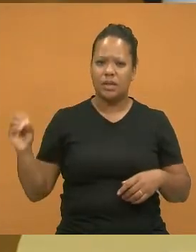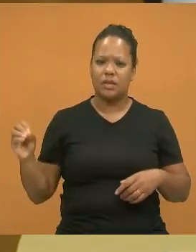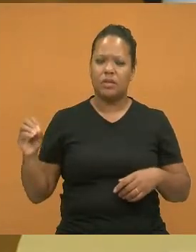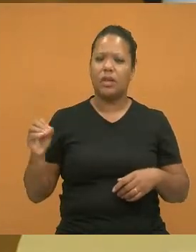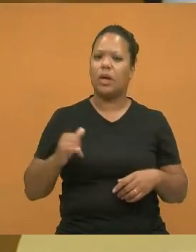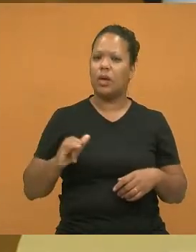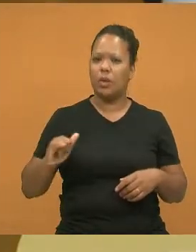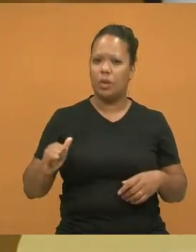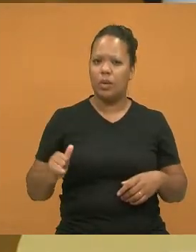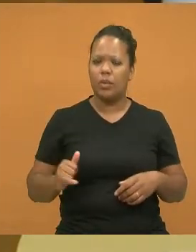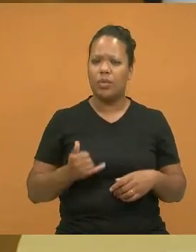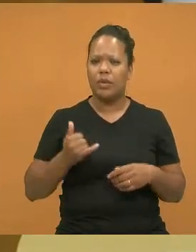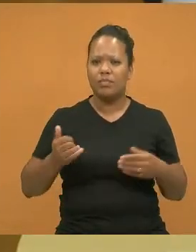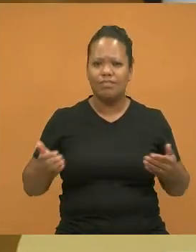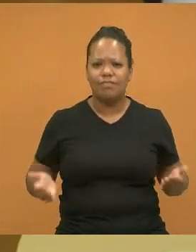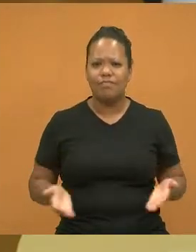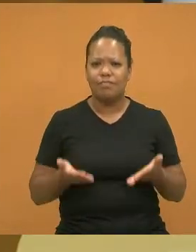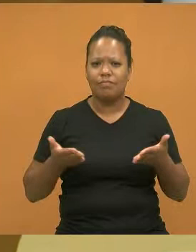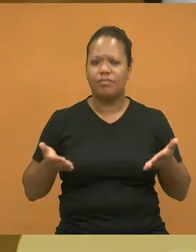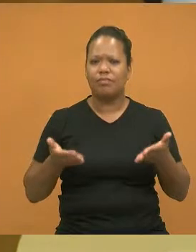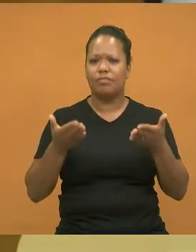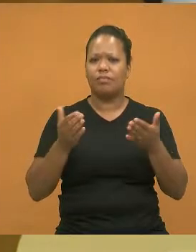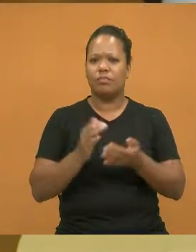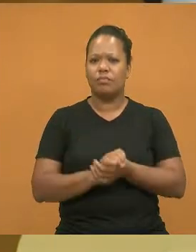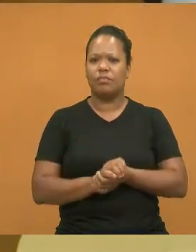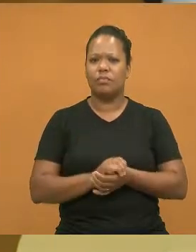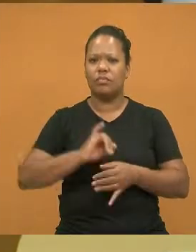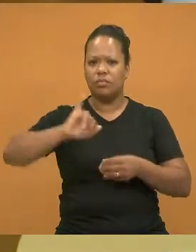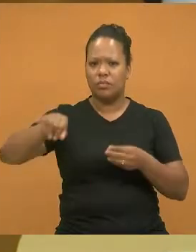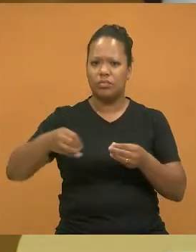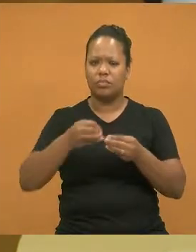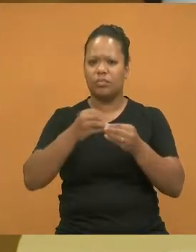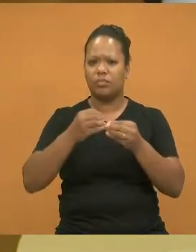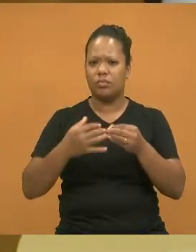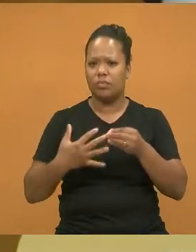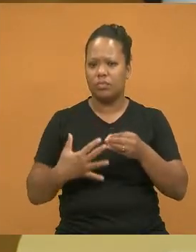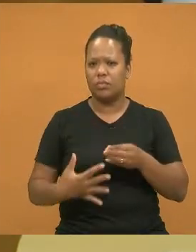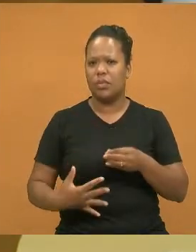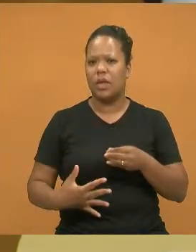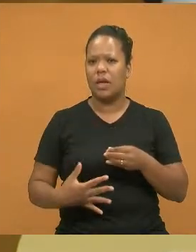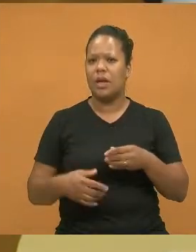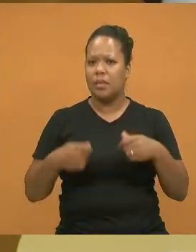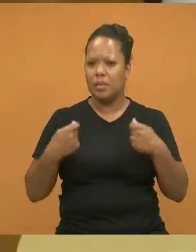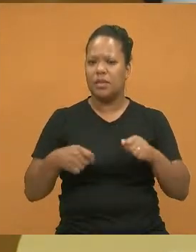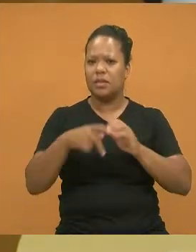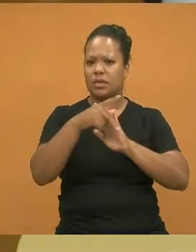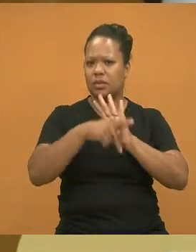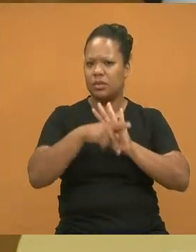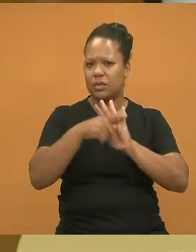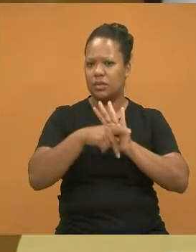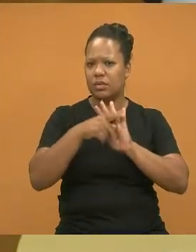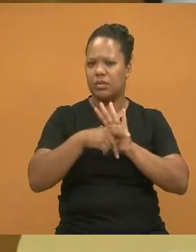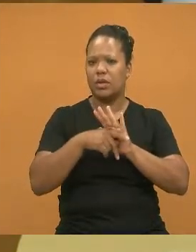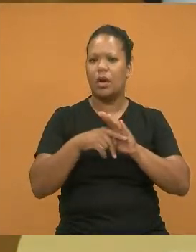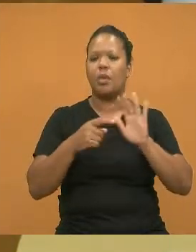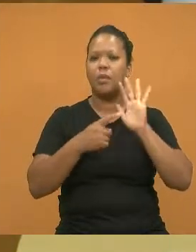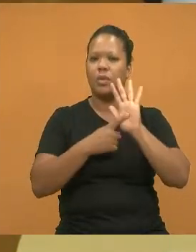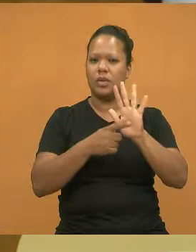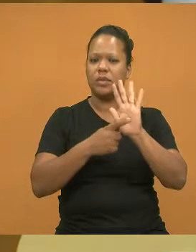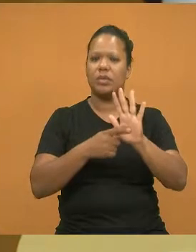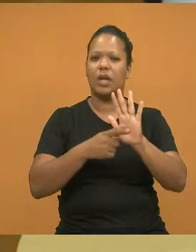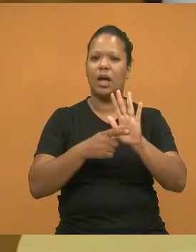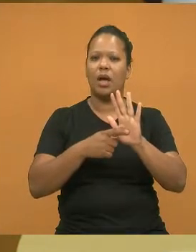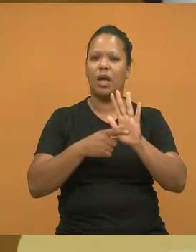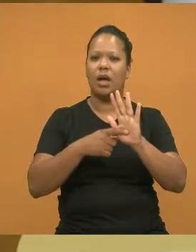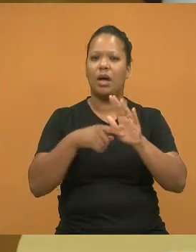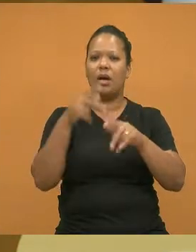aproveitando para fortalecer e justificando a necessidade desse projeto, eu gostaria de que colocasse o vídeo aí de